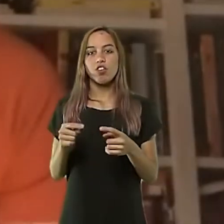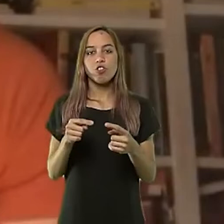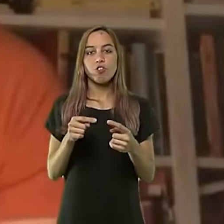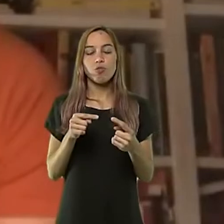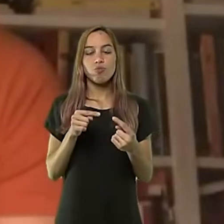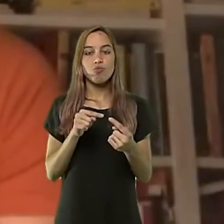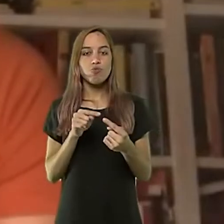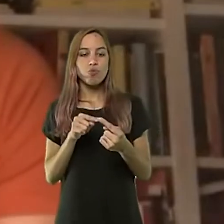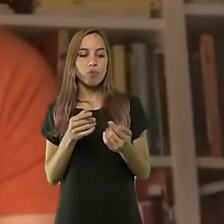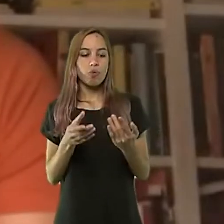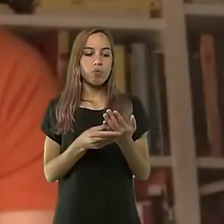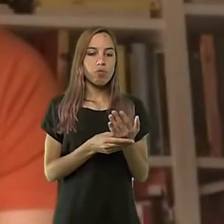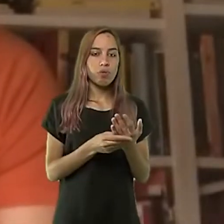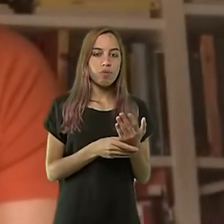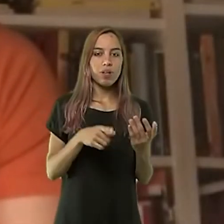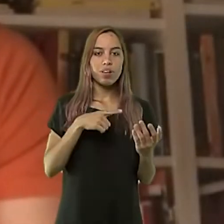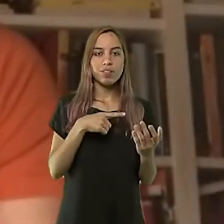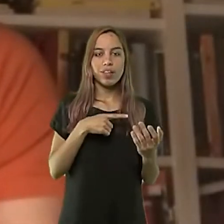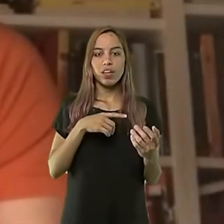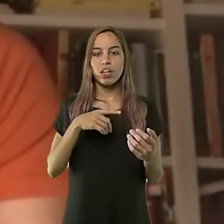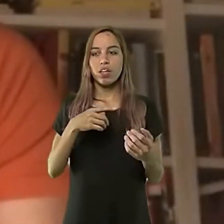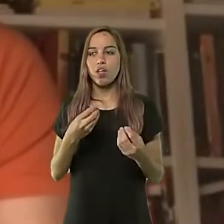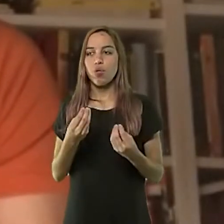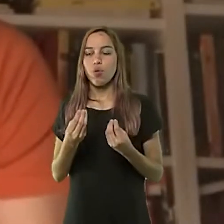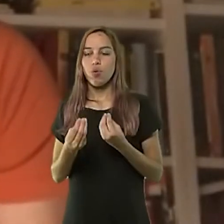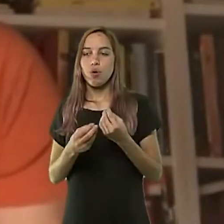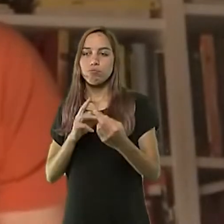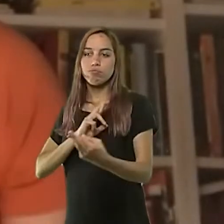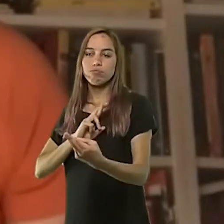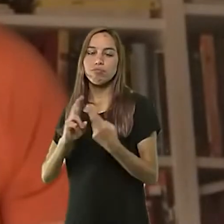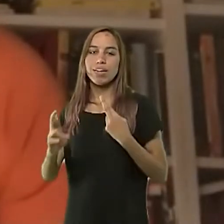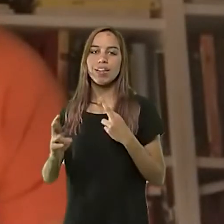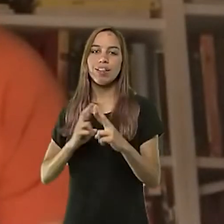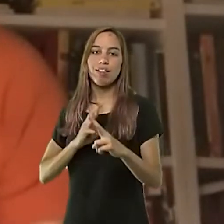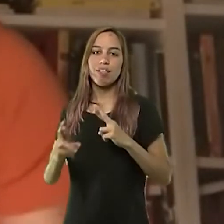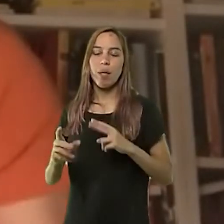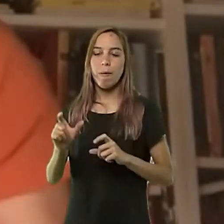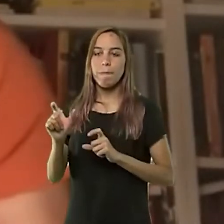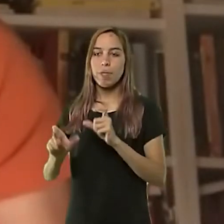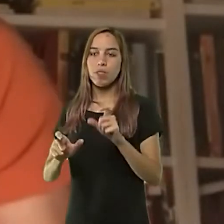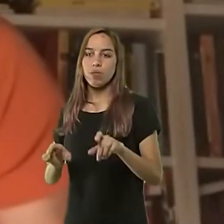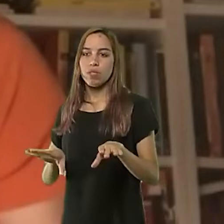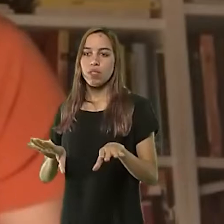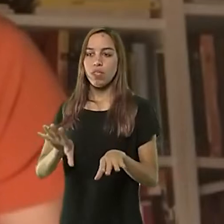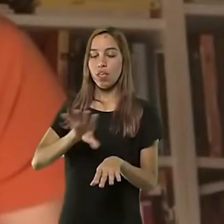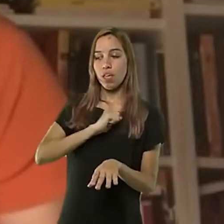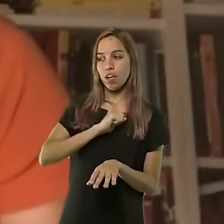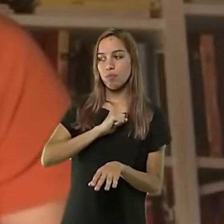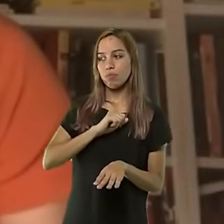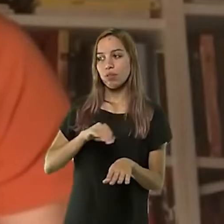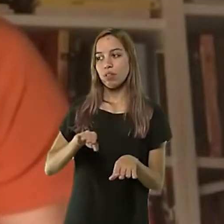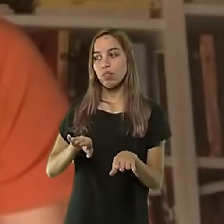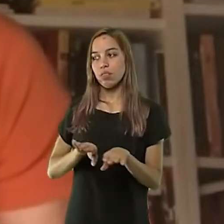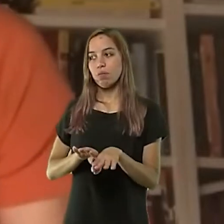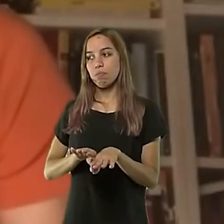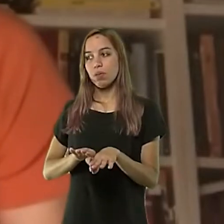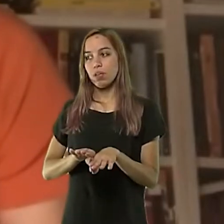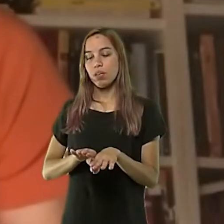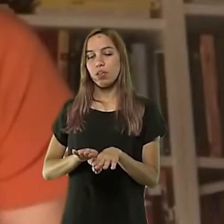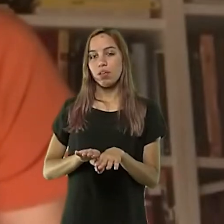que ver com as relações, sobretudo entre pessoas que se amam e que se acabam por se